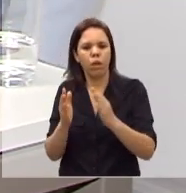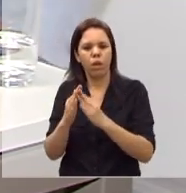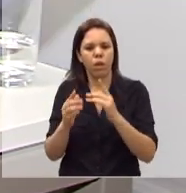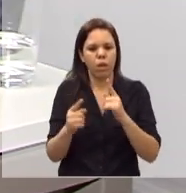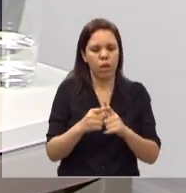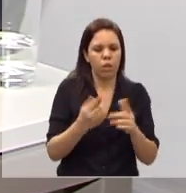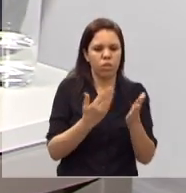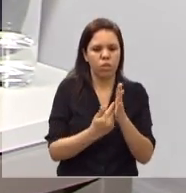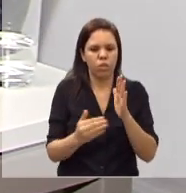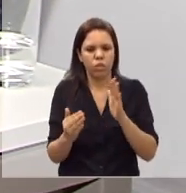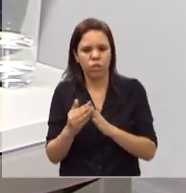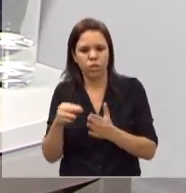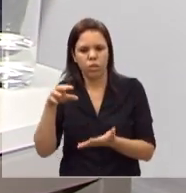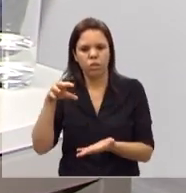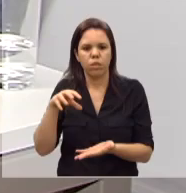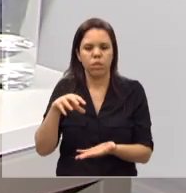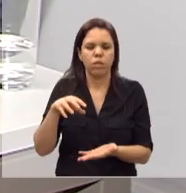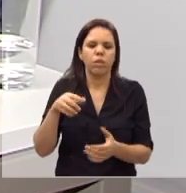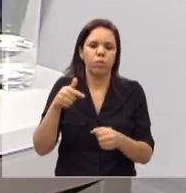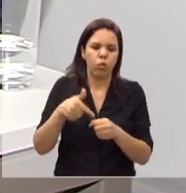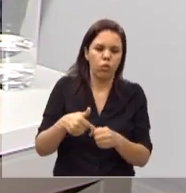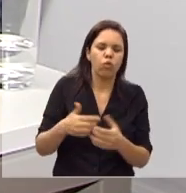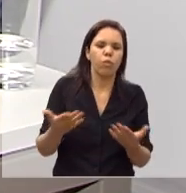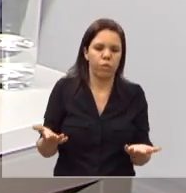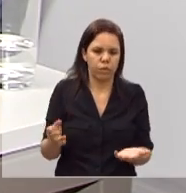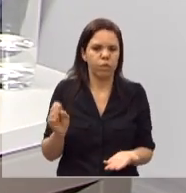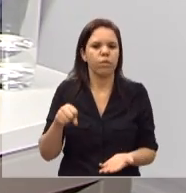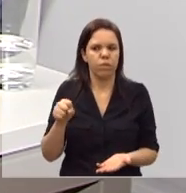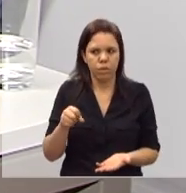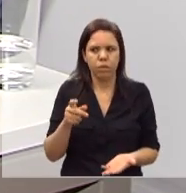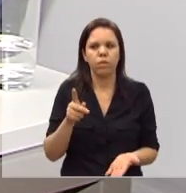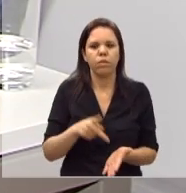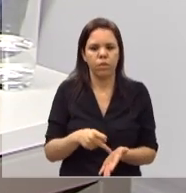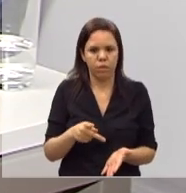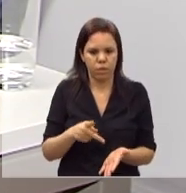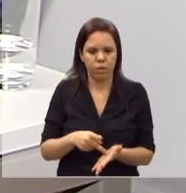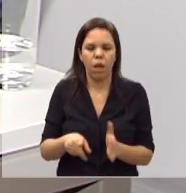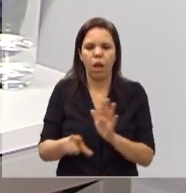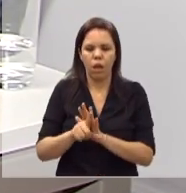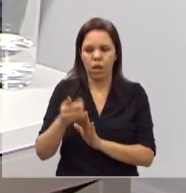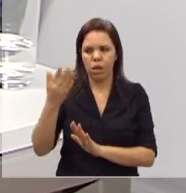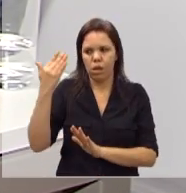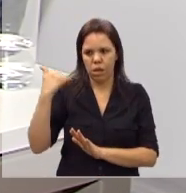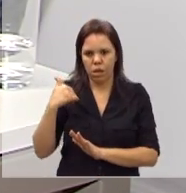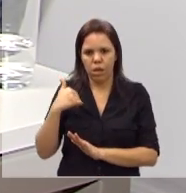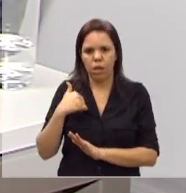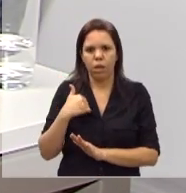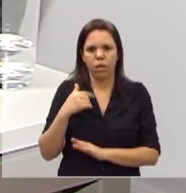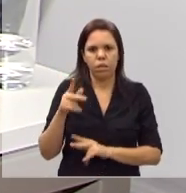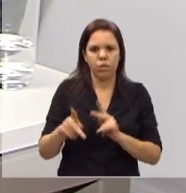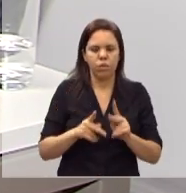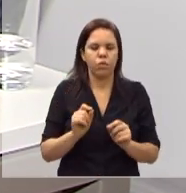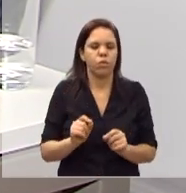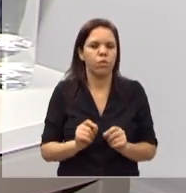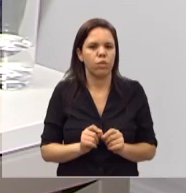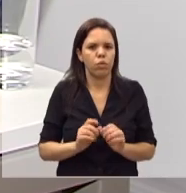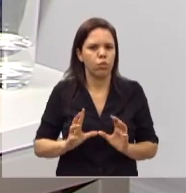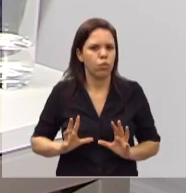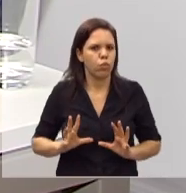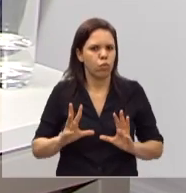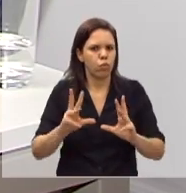igrejas, de escola e posto de combustível. É verdade. Isso daí, Viviane, era uma lei que aprisionava